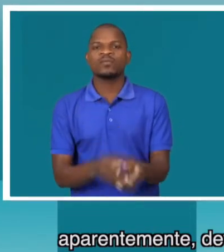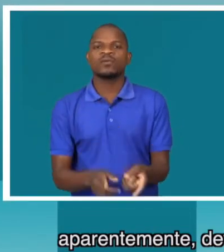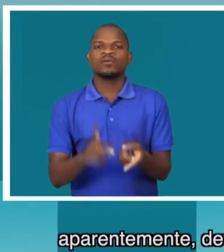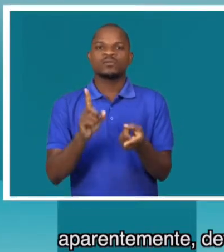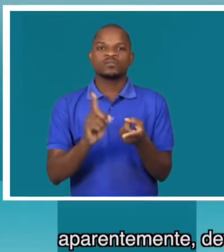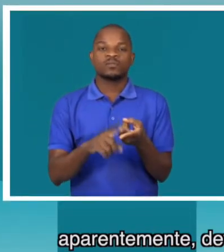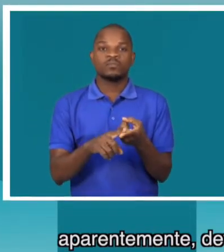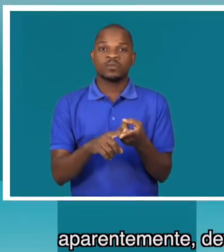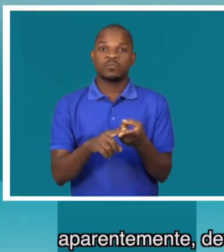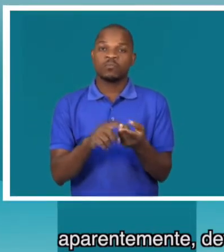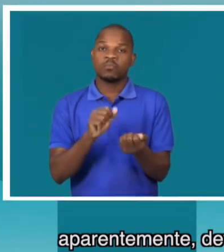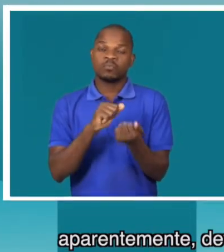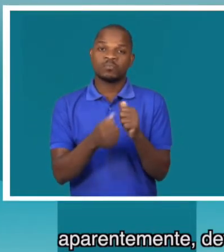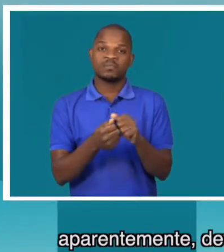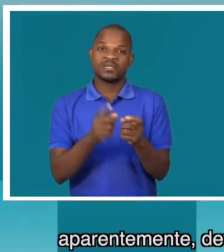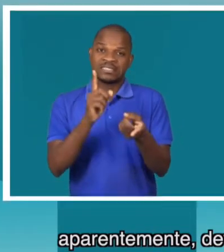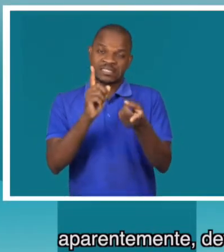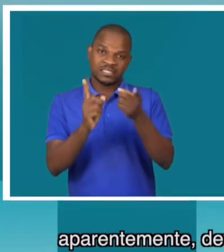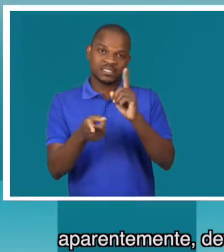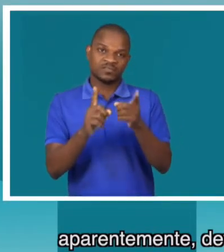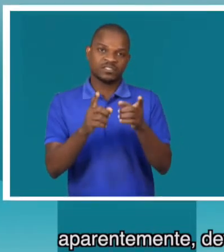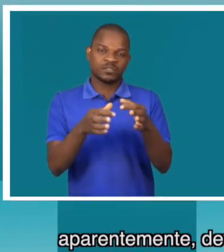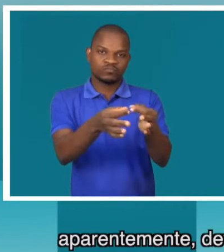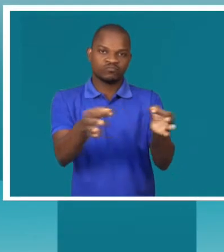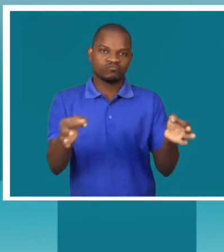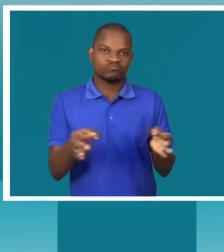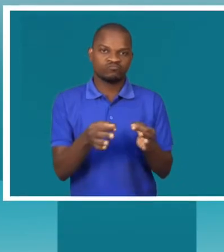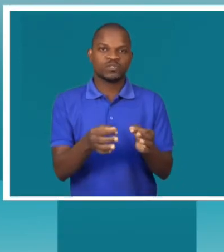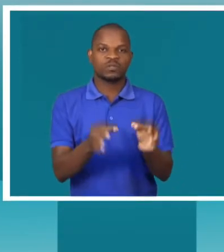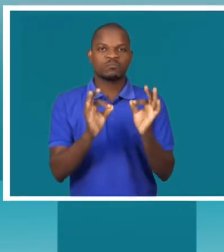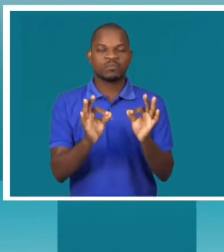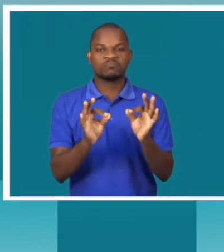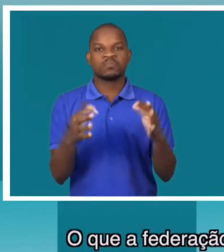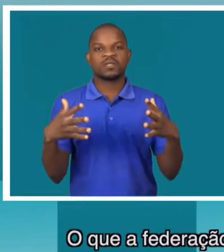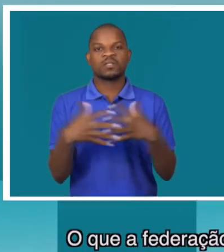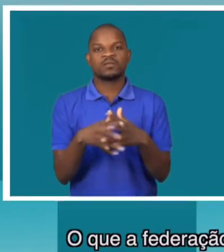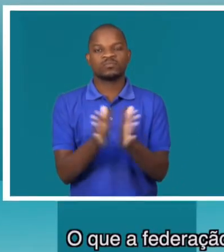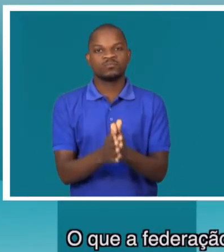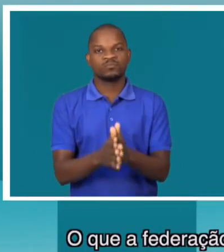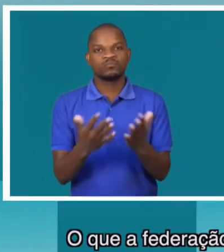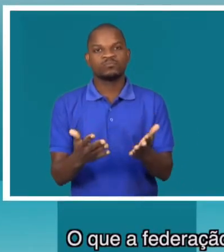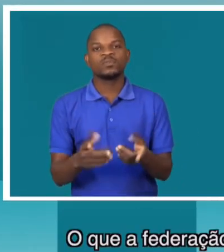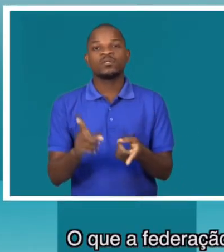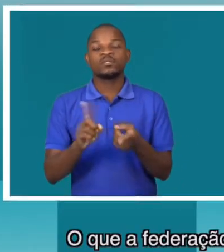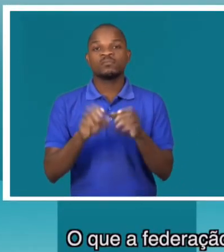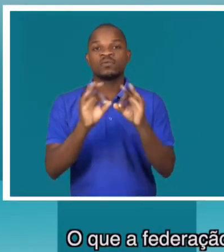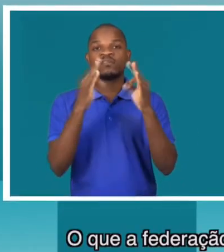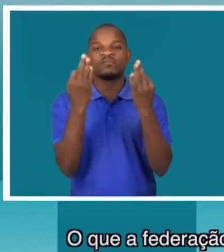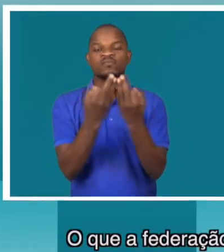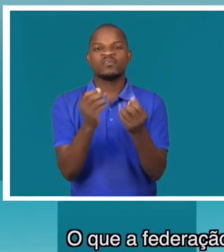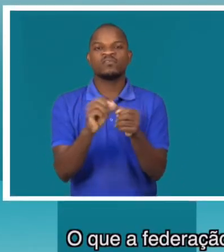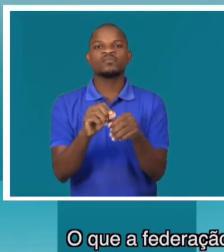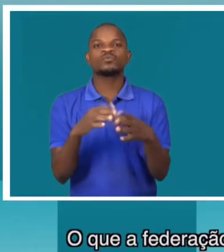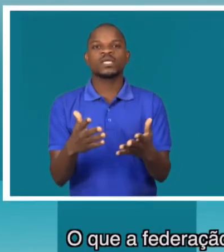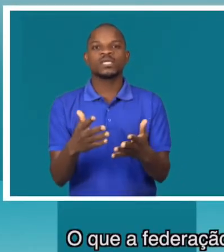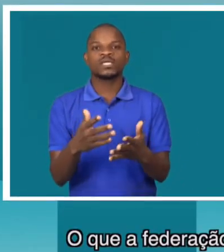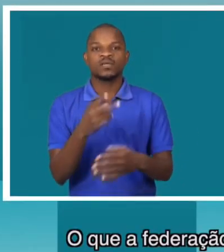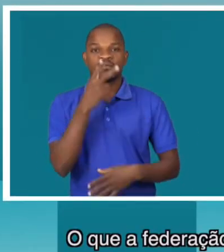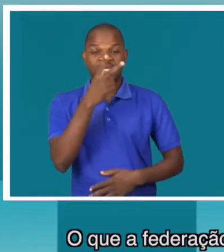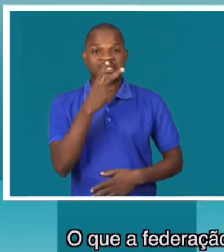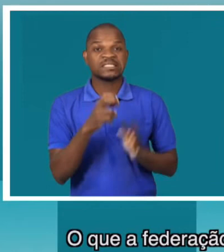aparentemente devido à documentação não ainda regularizada. O que a Federação fez, não tendo conseguido